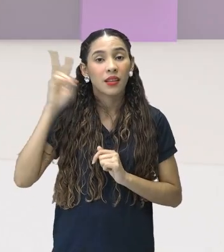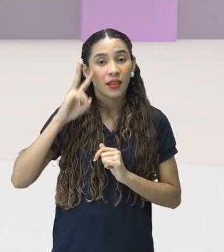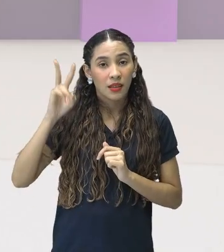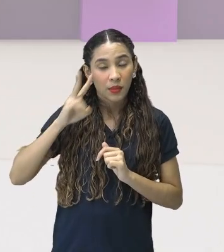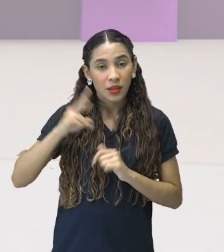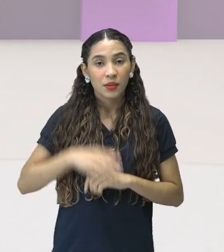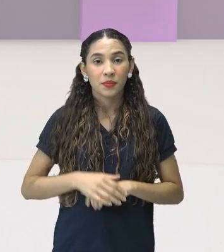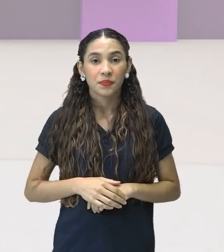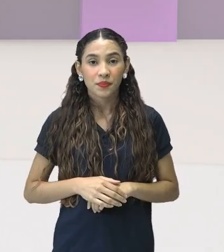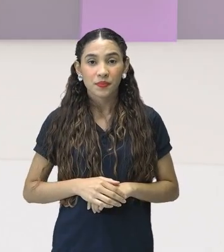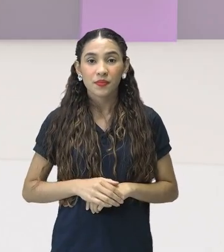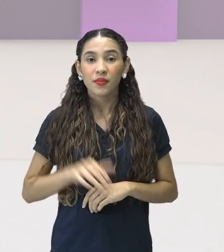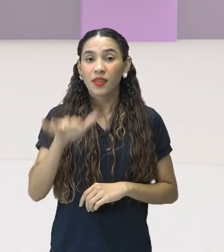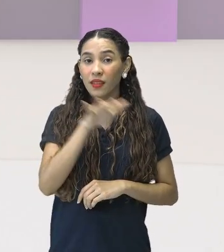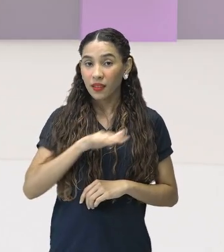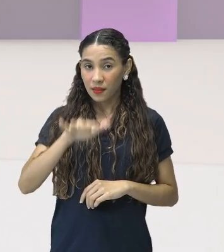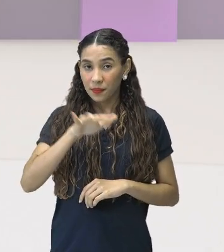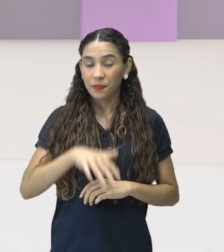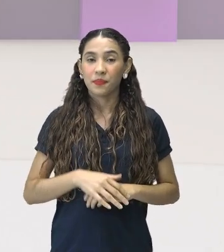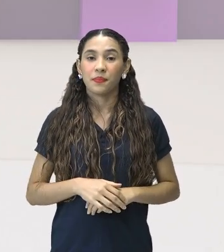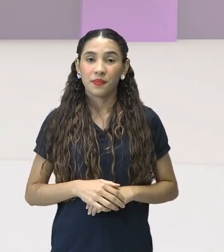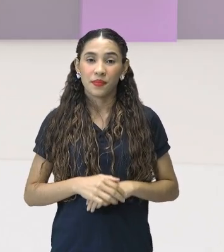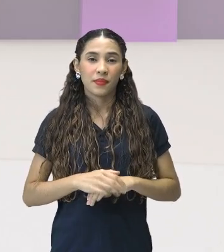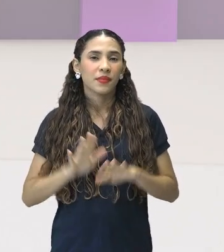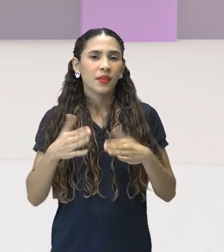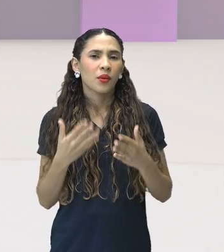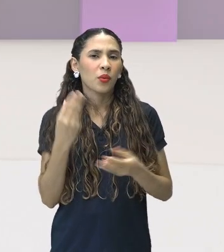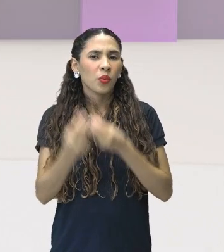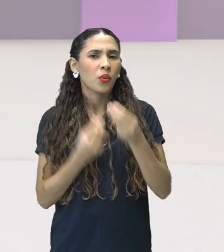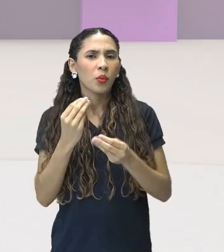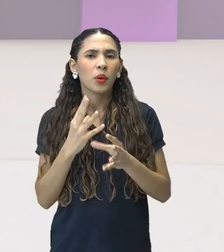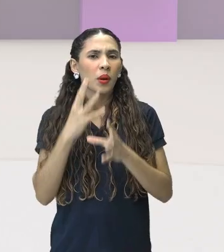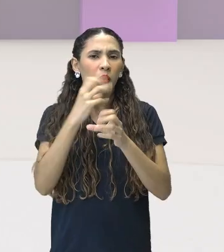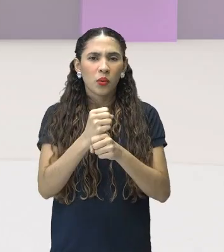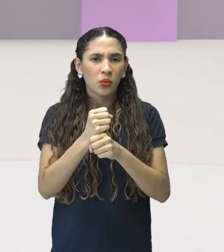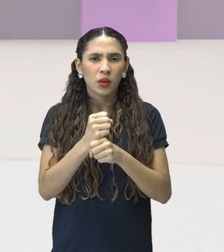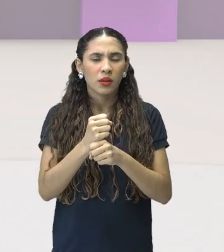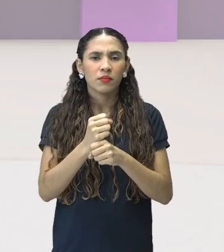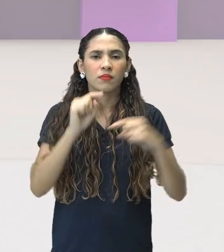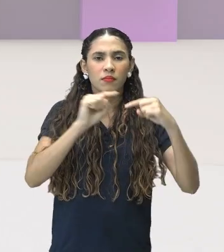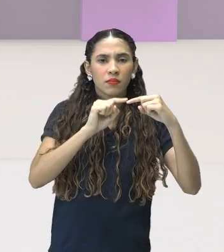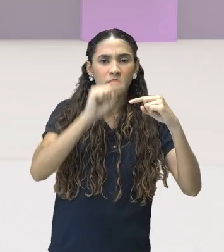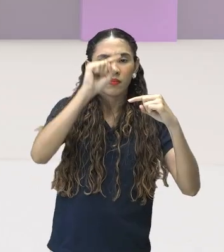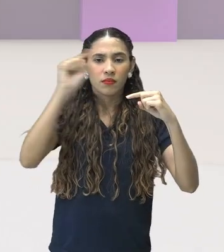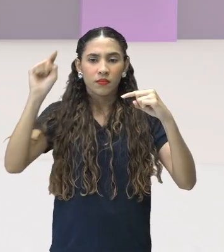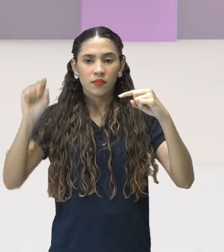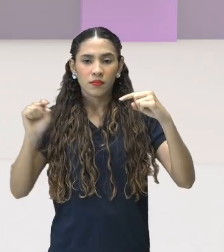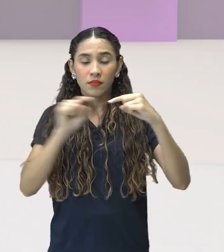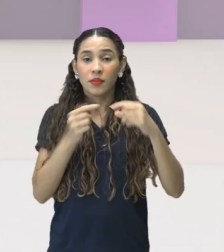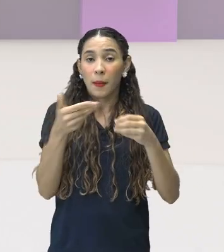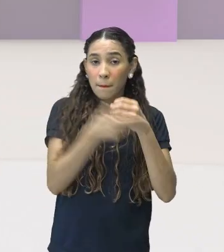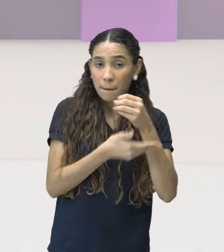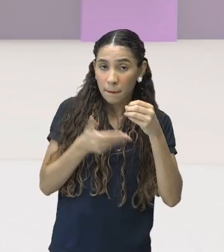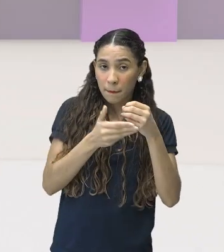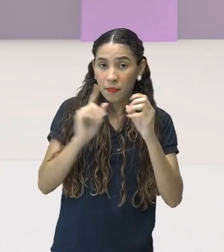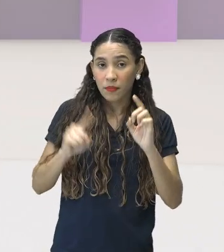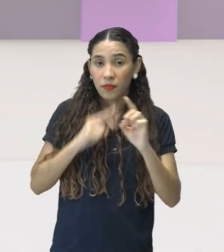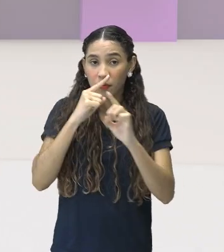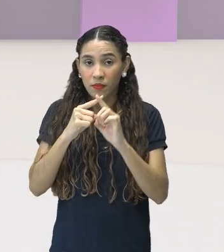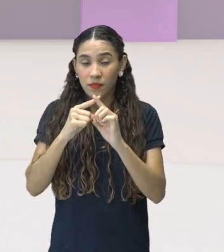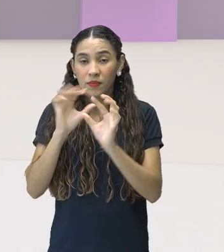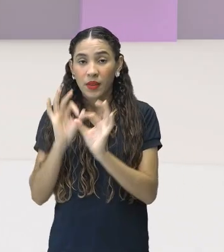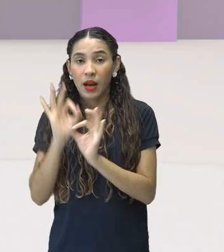a nossa área, né? Então, como é que a gente calcula a área de um retângulo? base vezes a